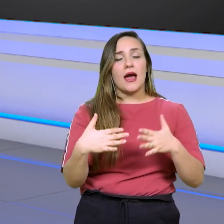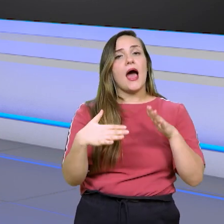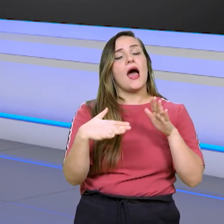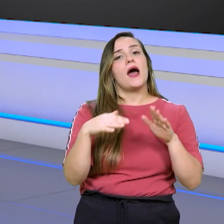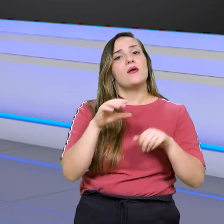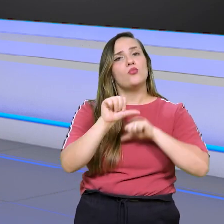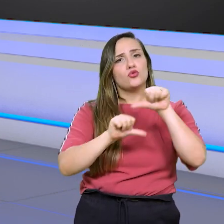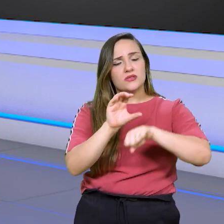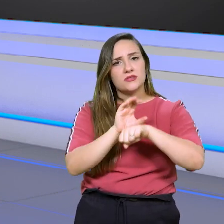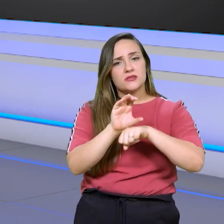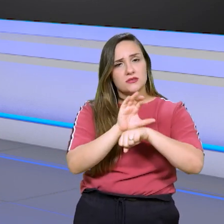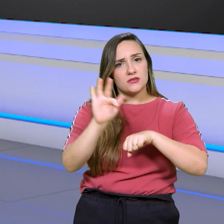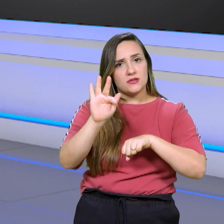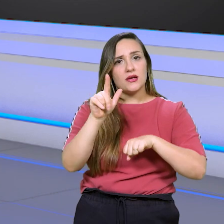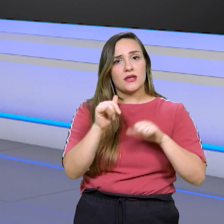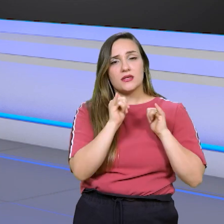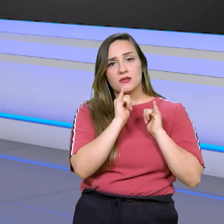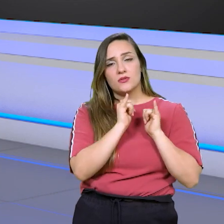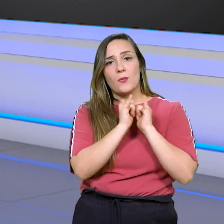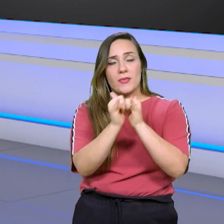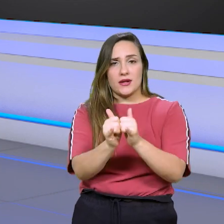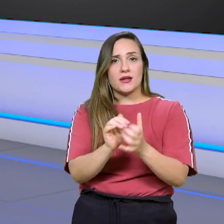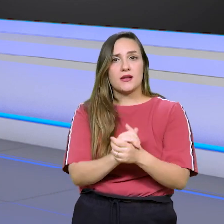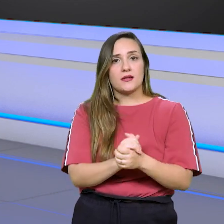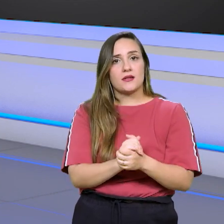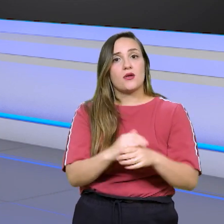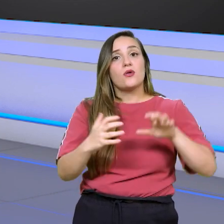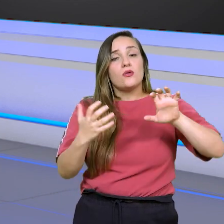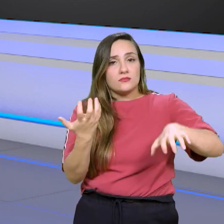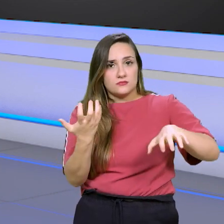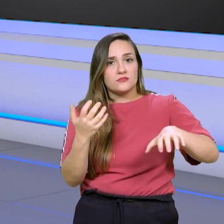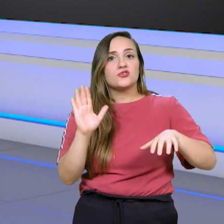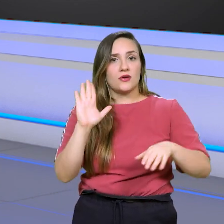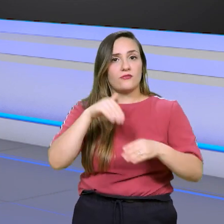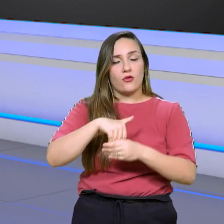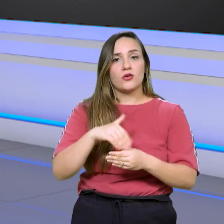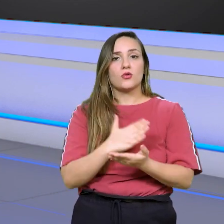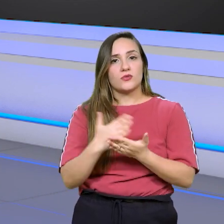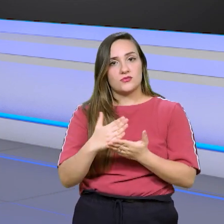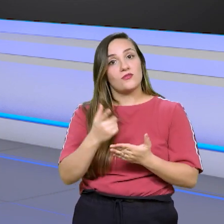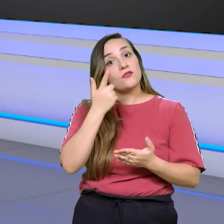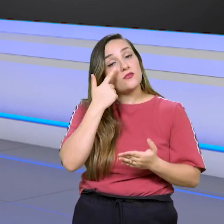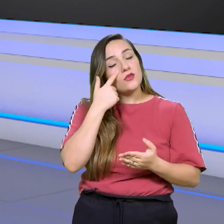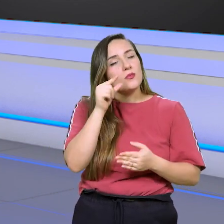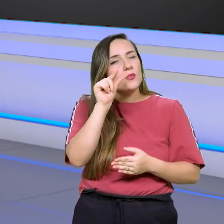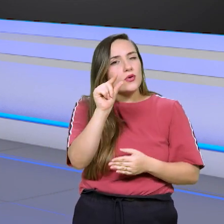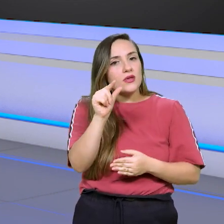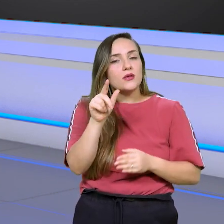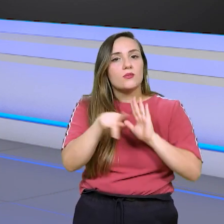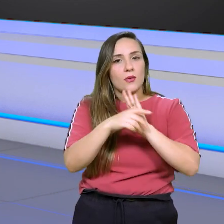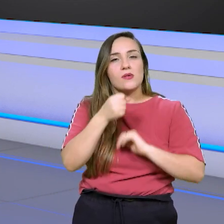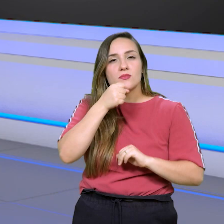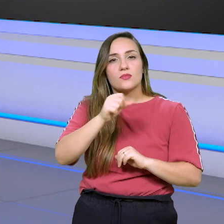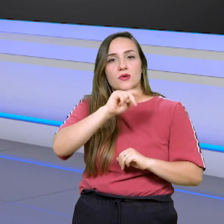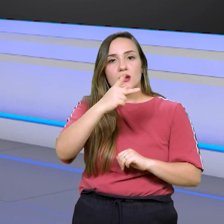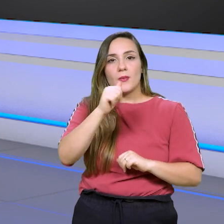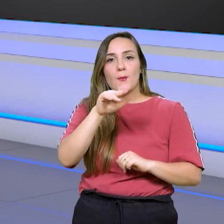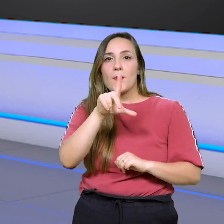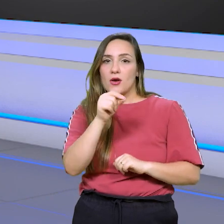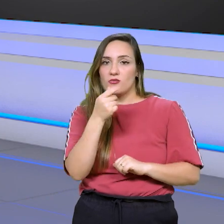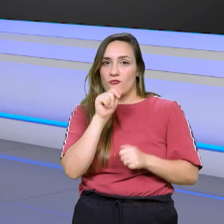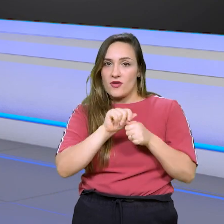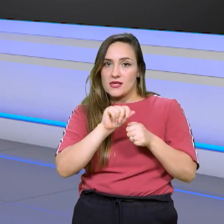mais detalhes da PEC da Anistia, que está em tramitação no Congresso Nacional. Confira um trecho da entrevista conduzida